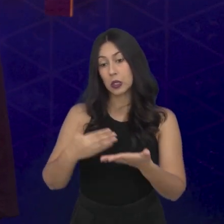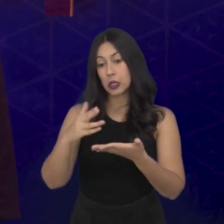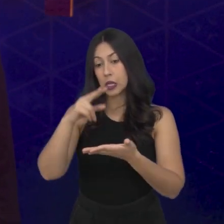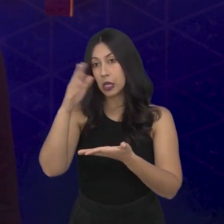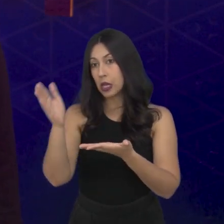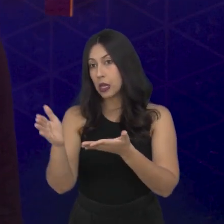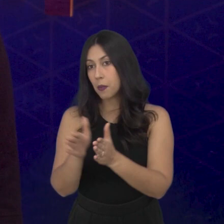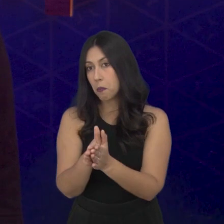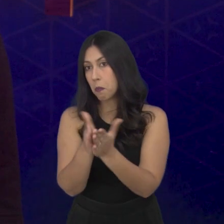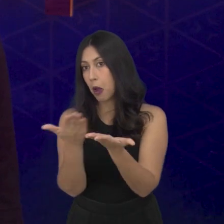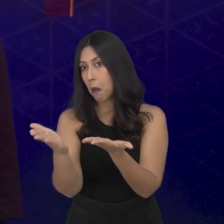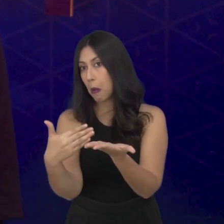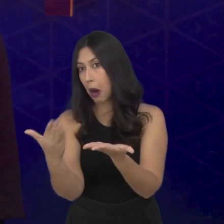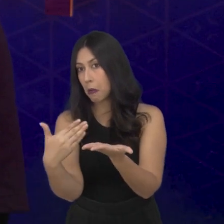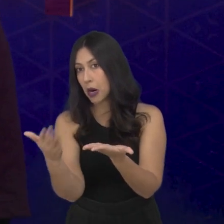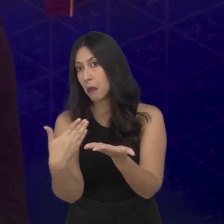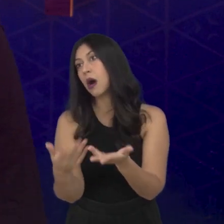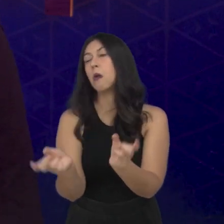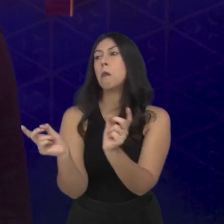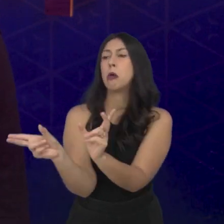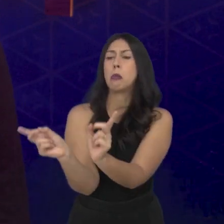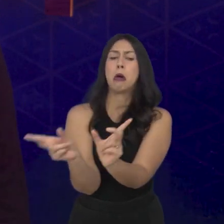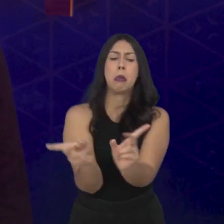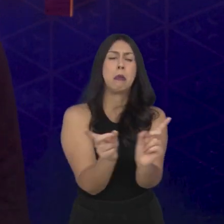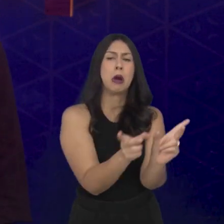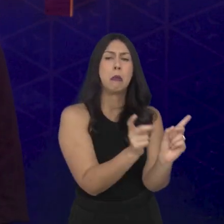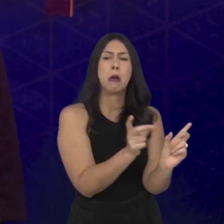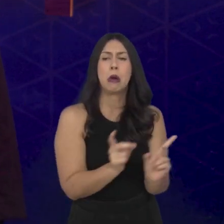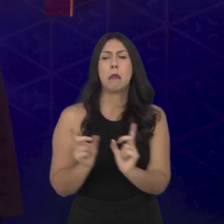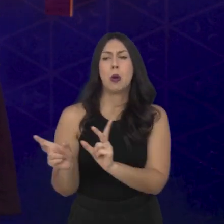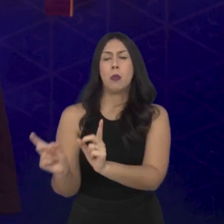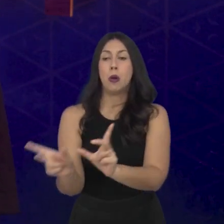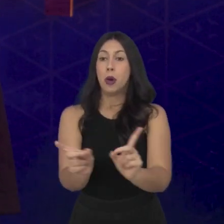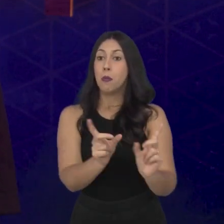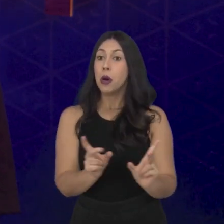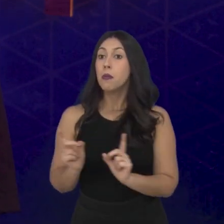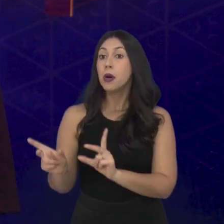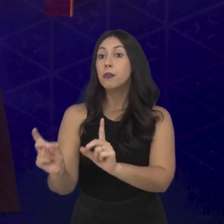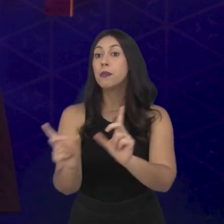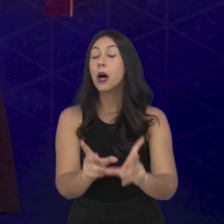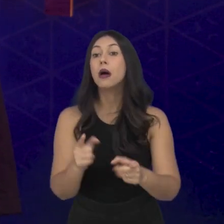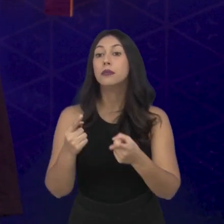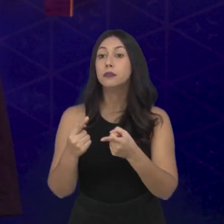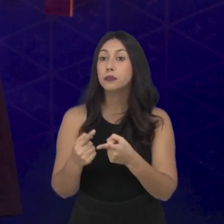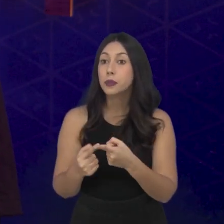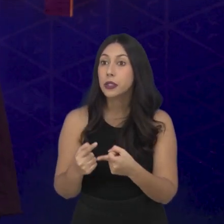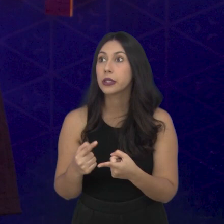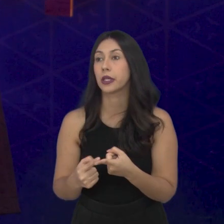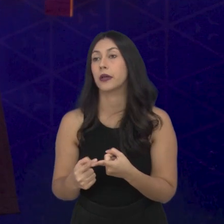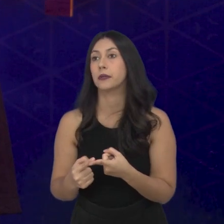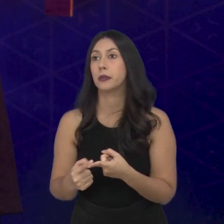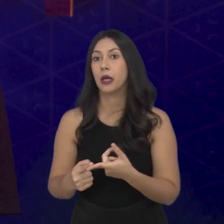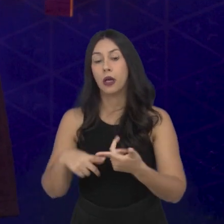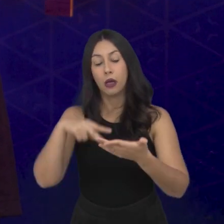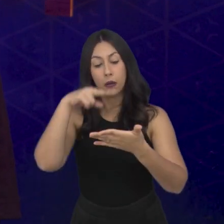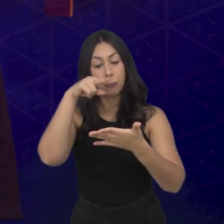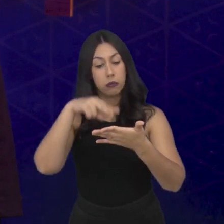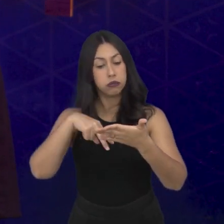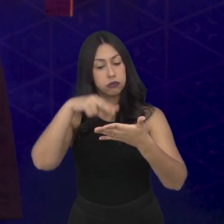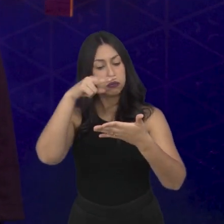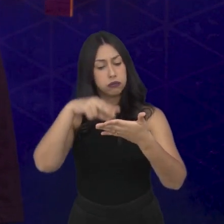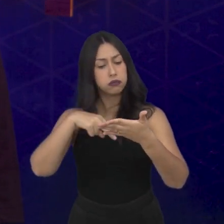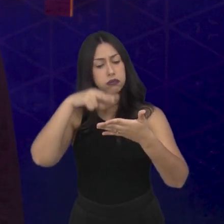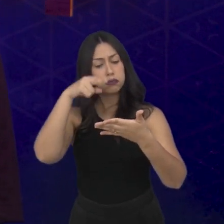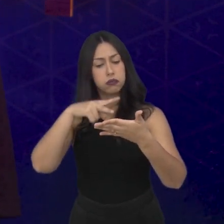Muitos livros de autoajuda viraram best-sellers, assim, né? Que era justamente a ideia de você ler um